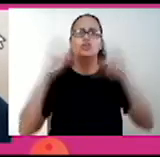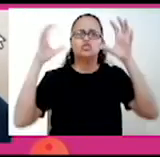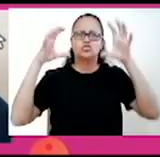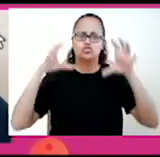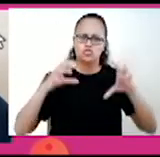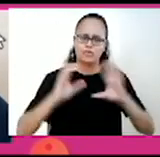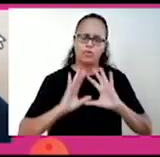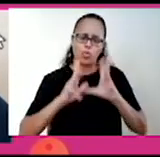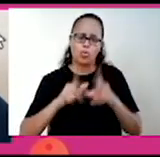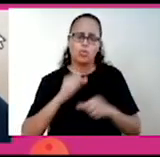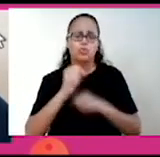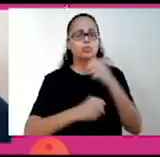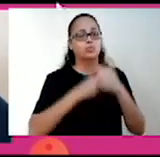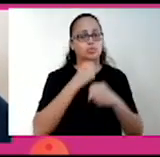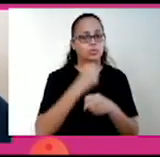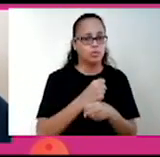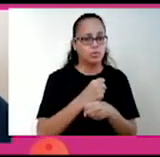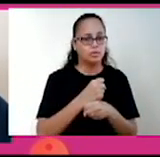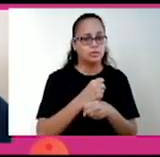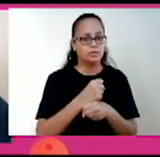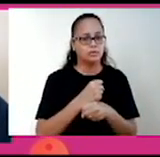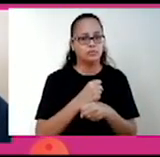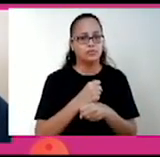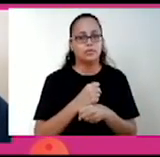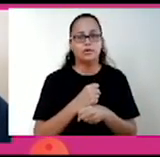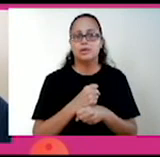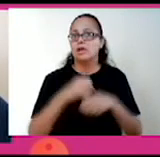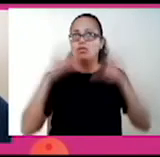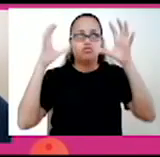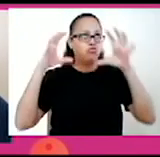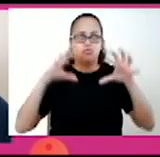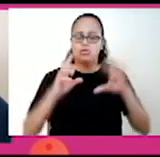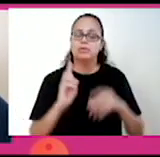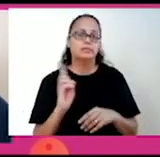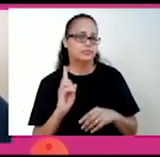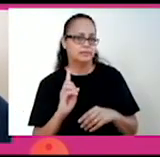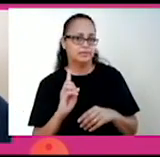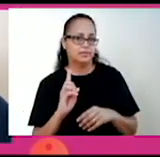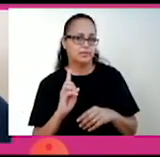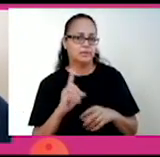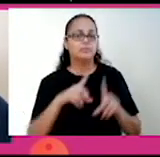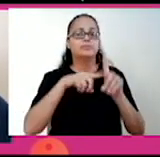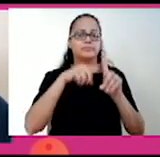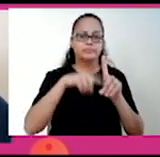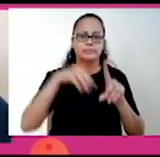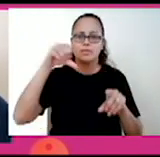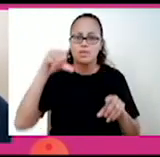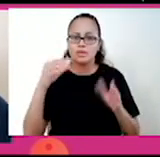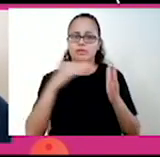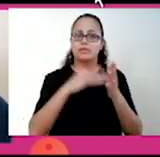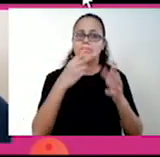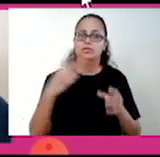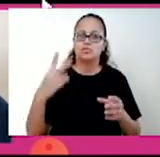todo o ano, independente se é verão ou inverno, embora não muito abundantes, então não é chuva intensa também. As médias térmicas variam de 9 a